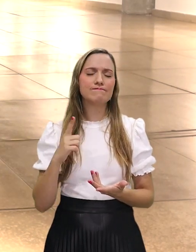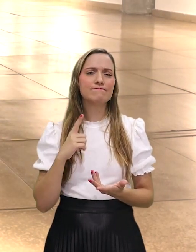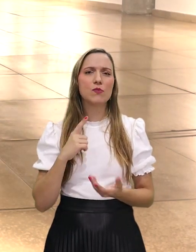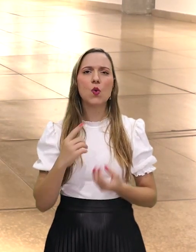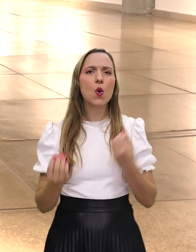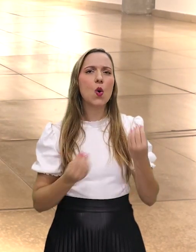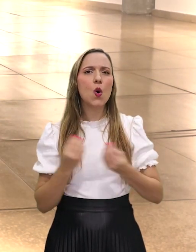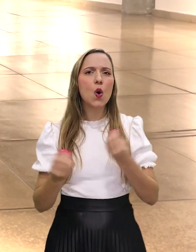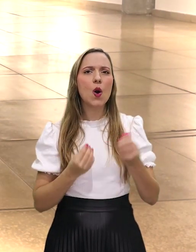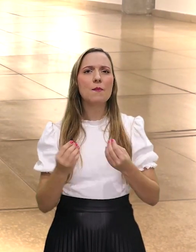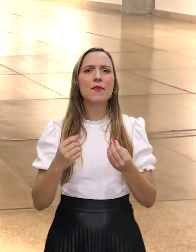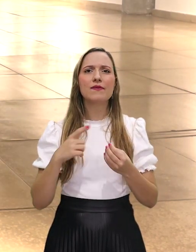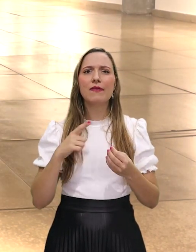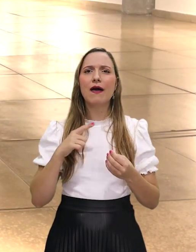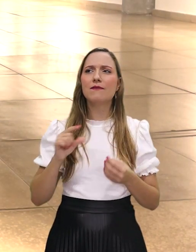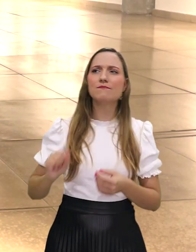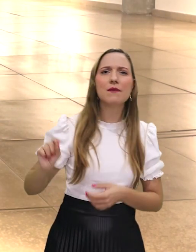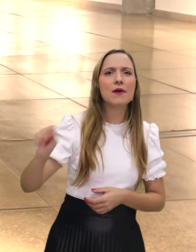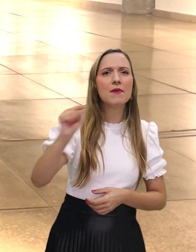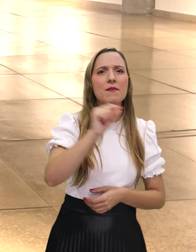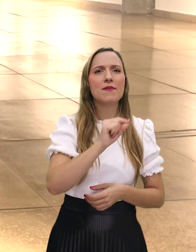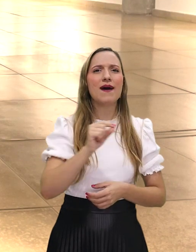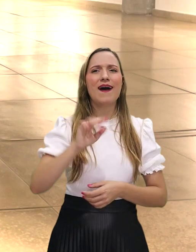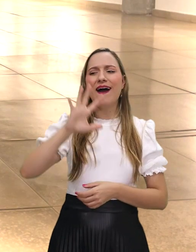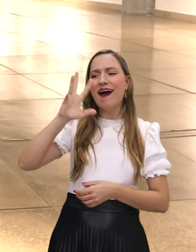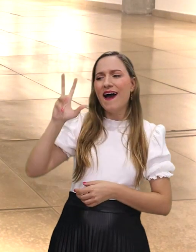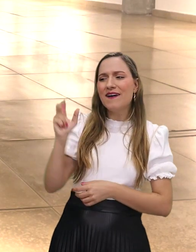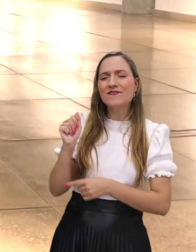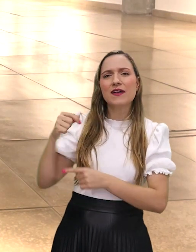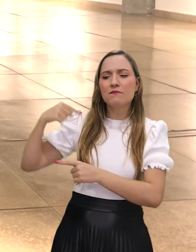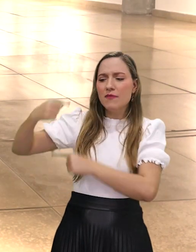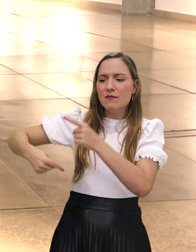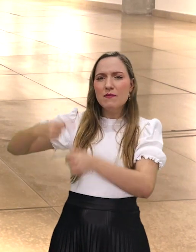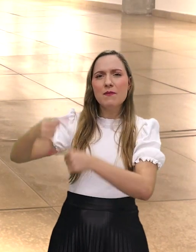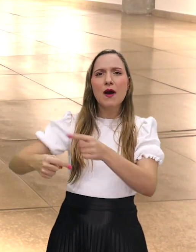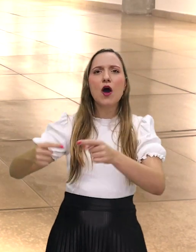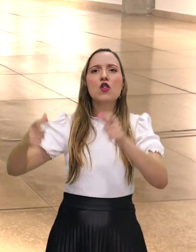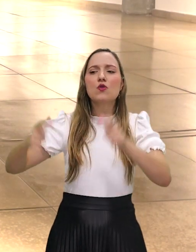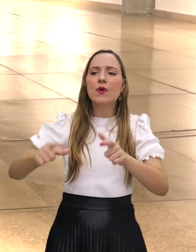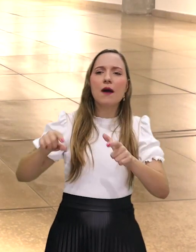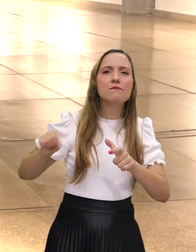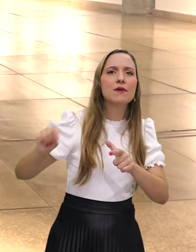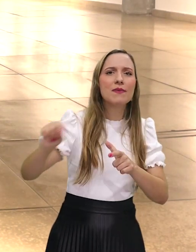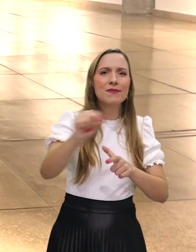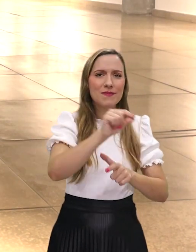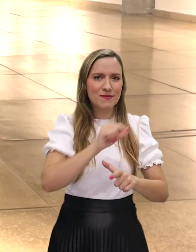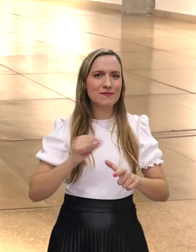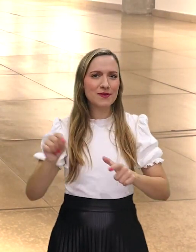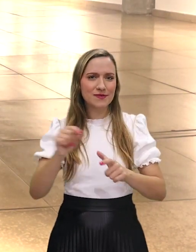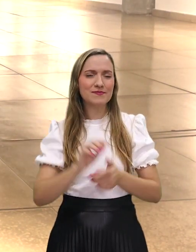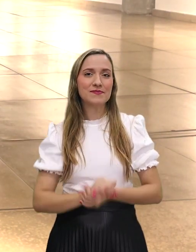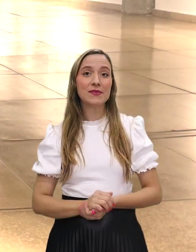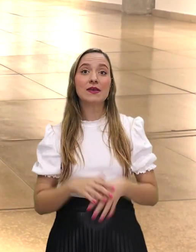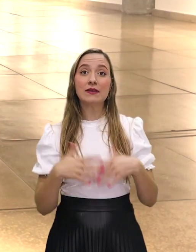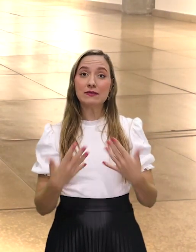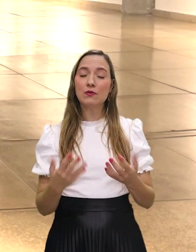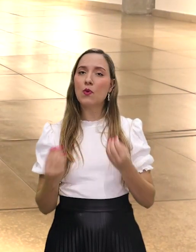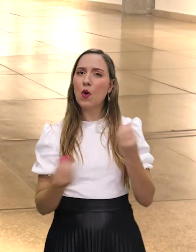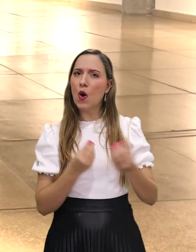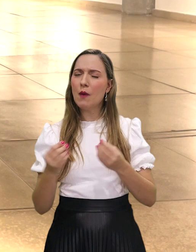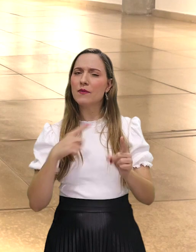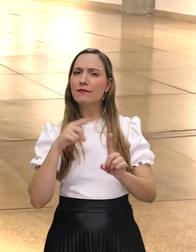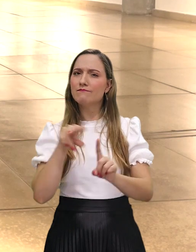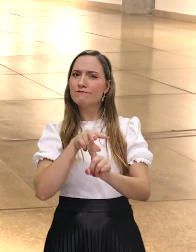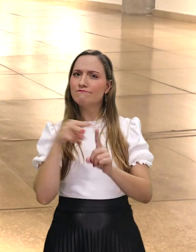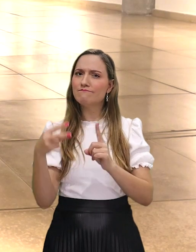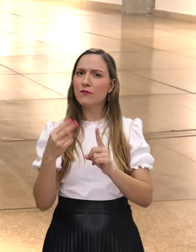religiões de matriz africana, assim. Então, colocar os orixás numa perspectiva de futuro, né, como